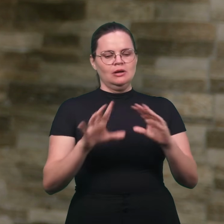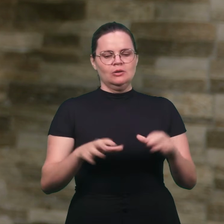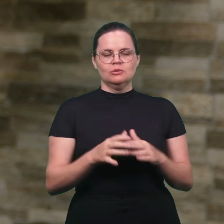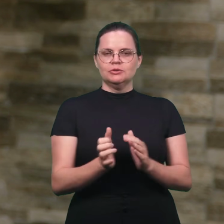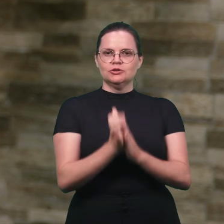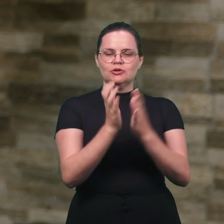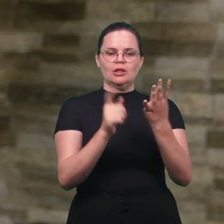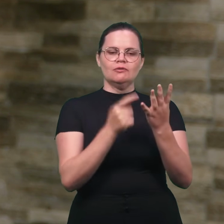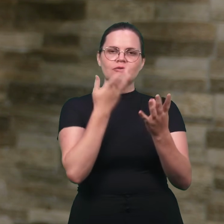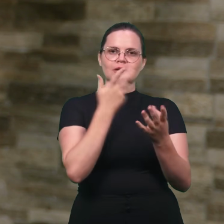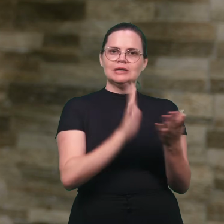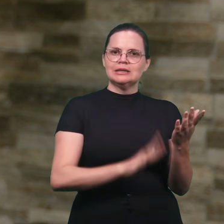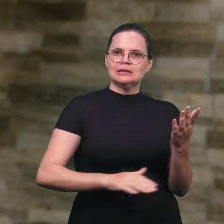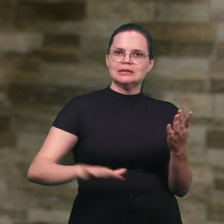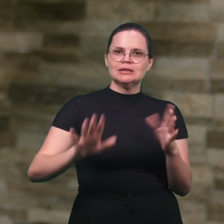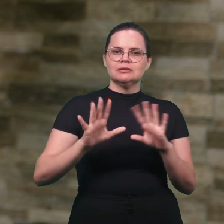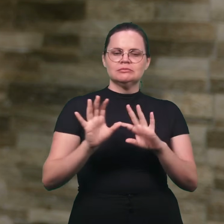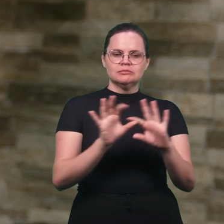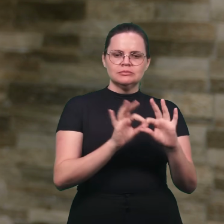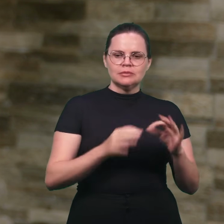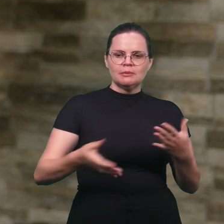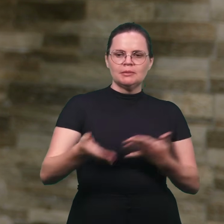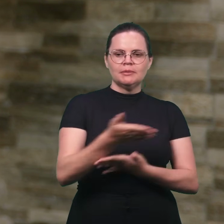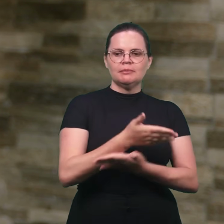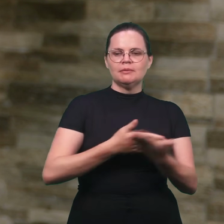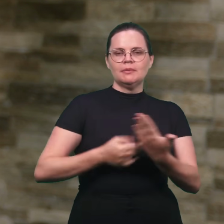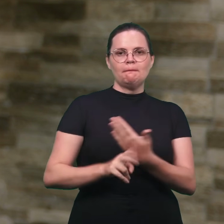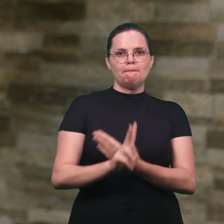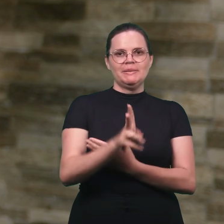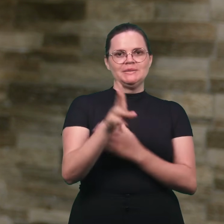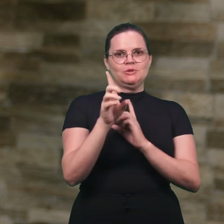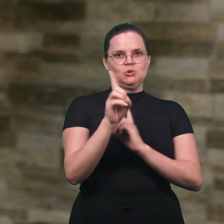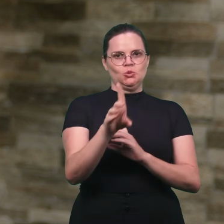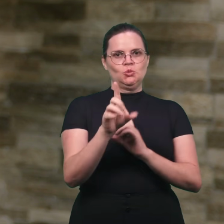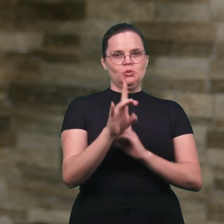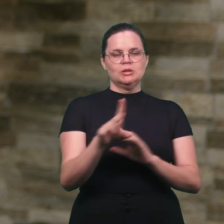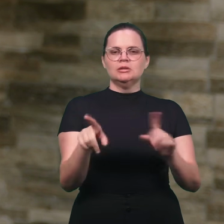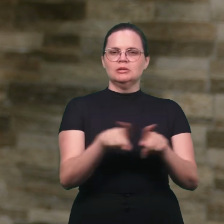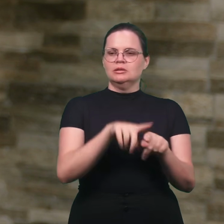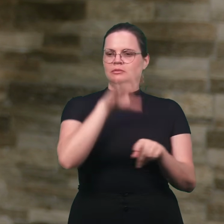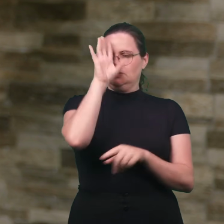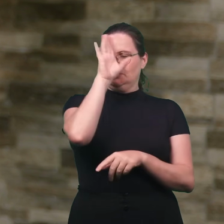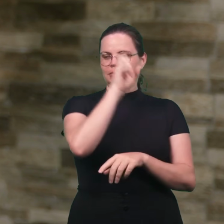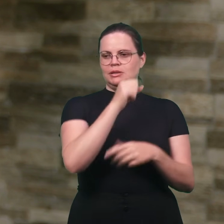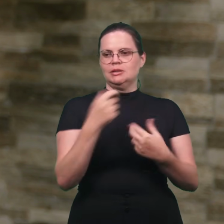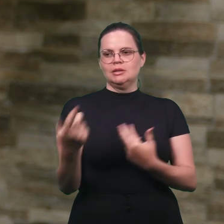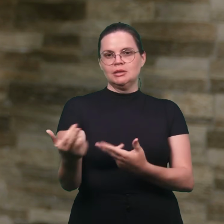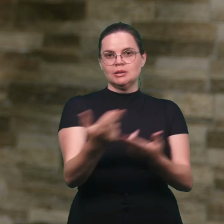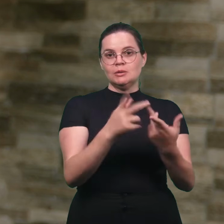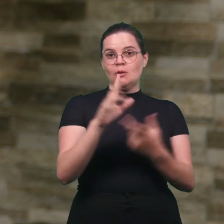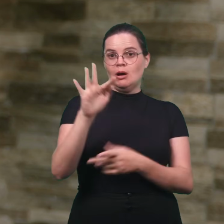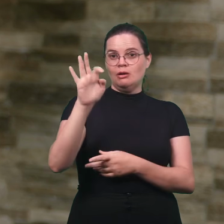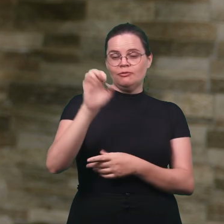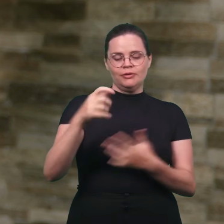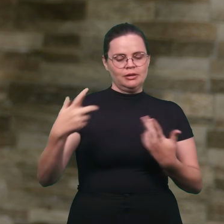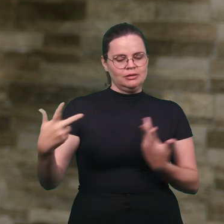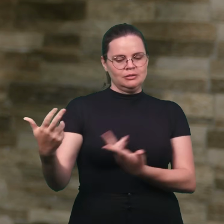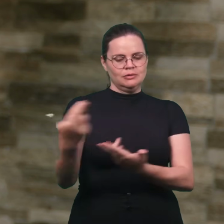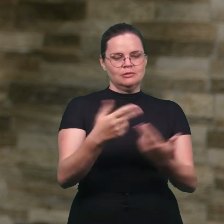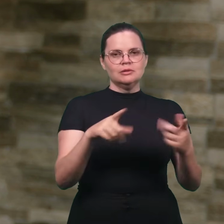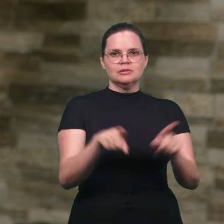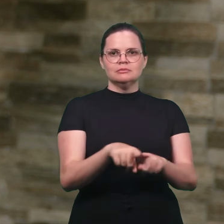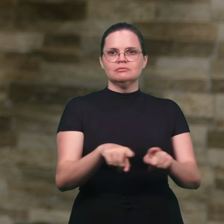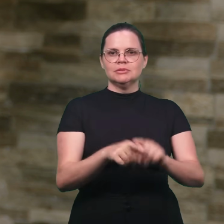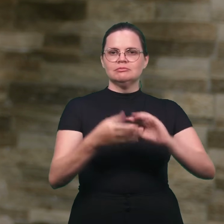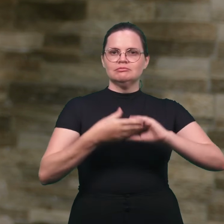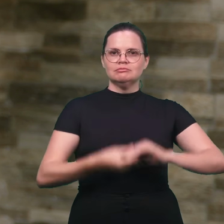louvor, crianças, um corpo unido na mesma doutrina, não é? No mesmo aprendizado, na mesma fé. E eu